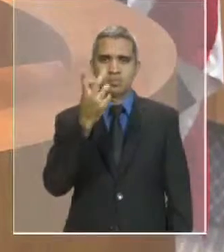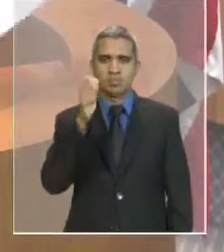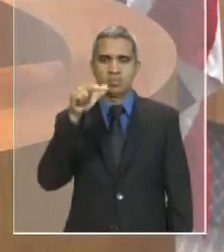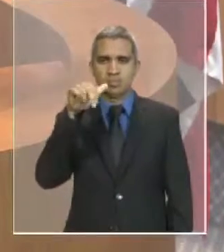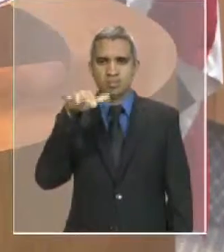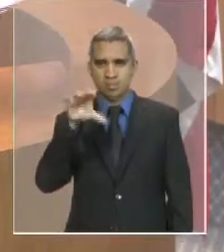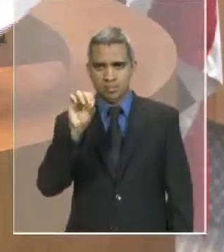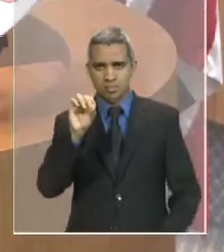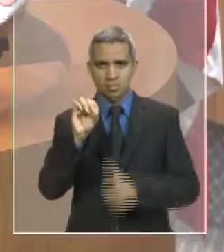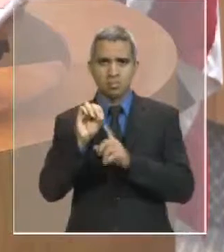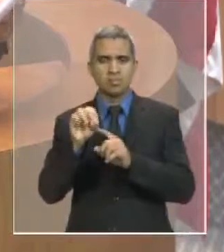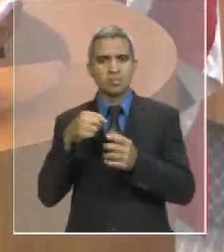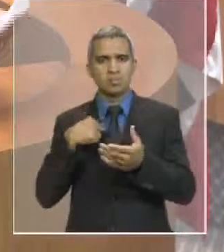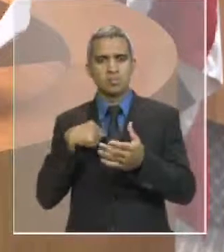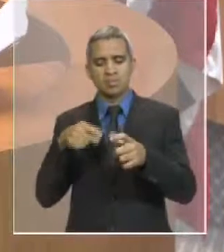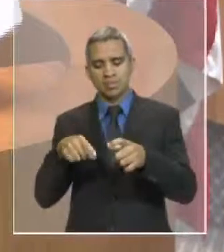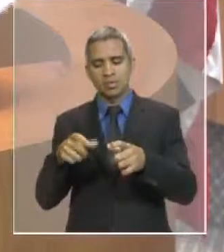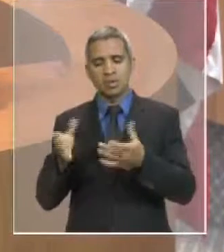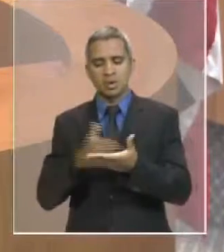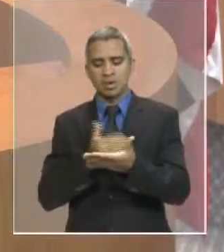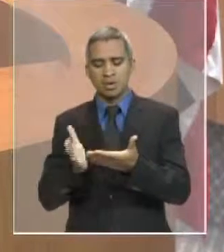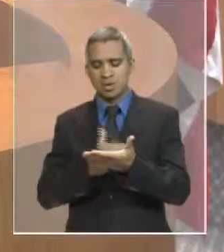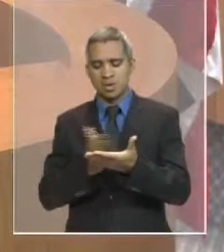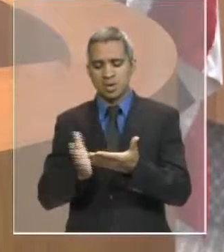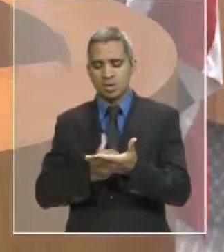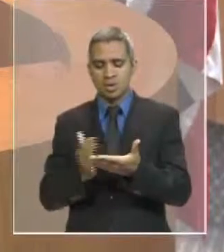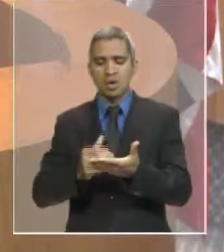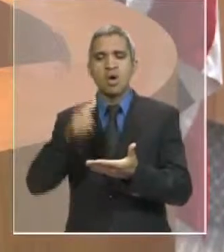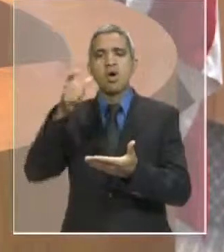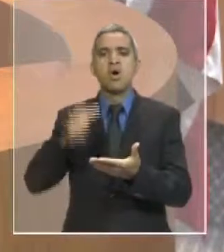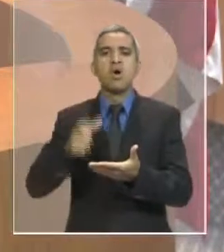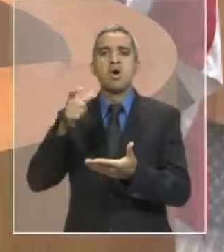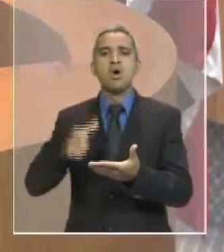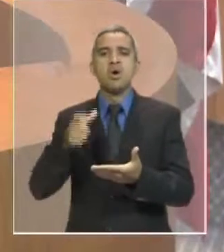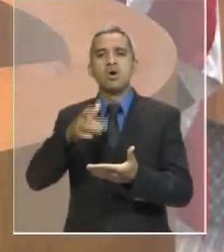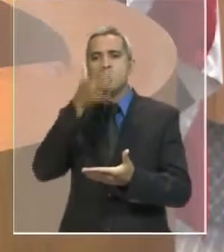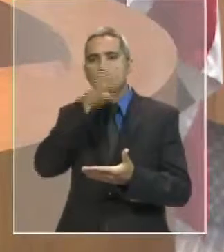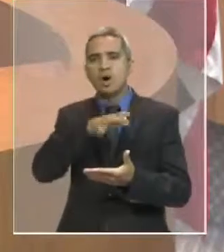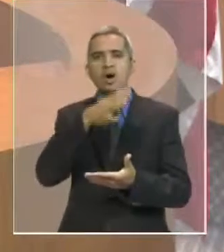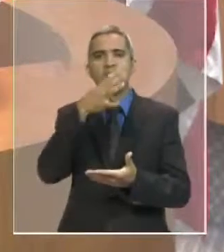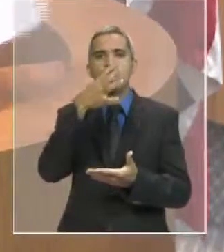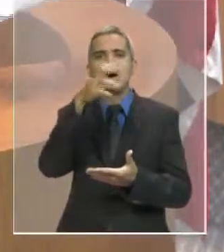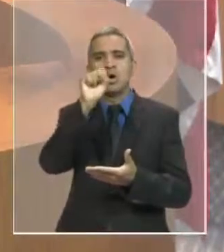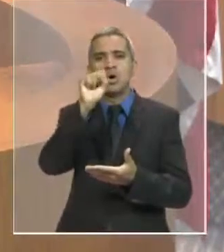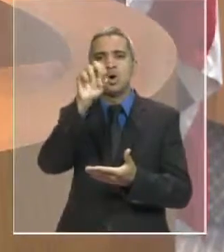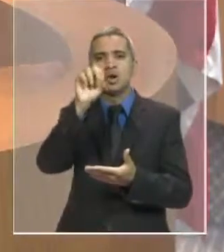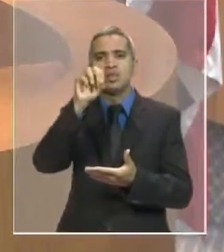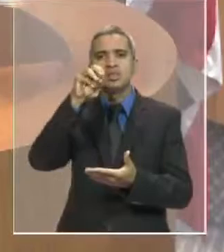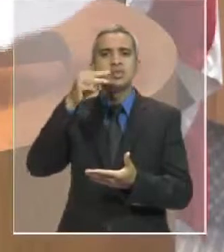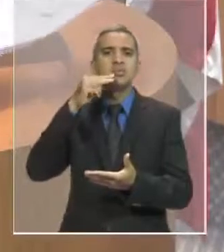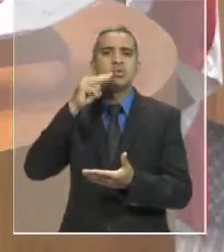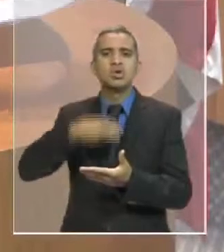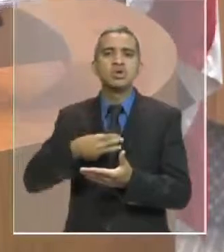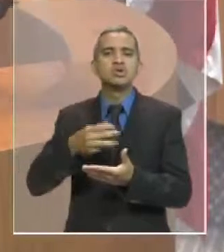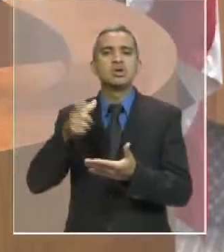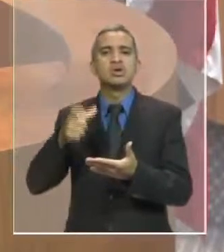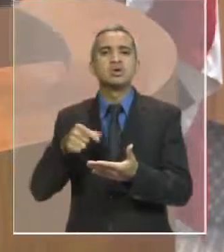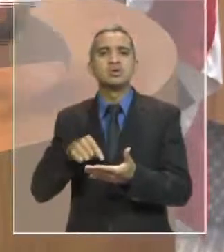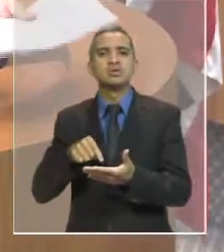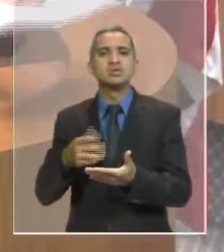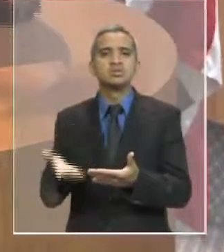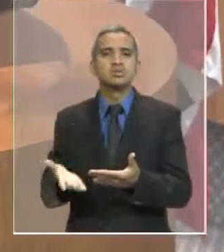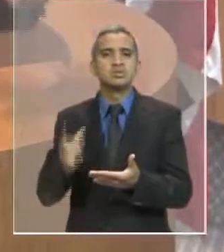está aqui os quase 80 milhões, deputado Andréa Murá, os quase 80 milhões